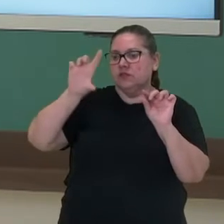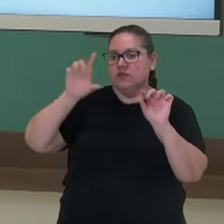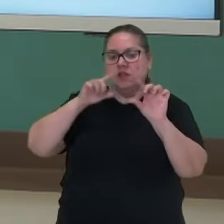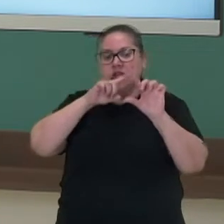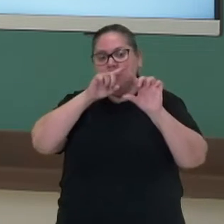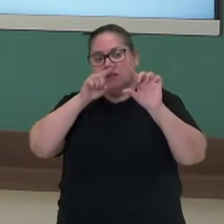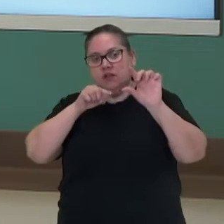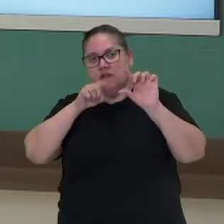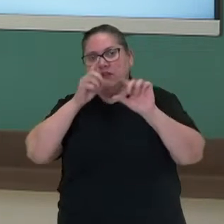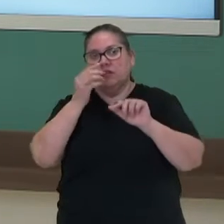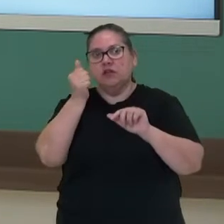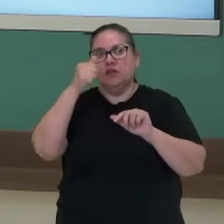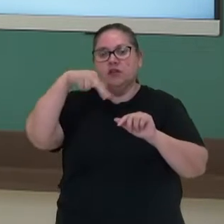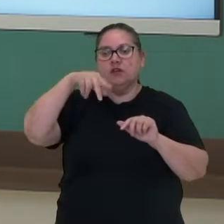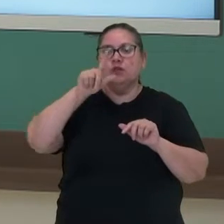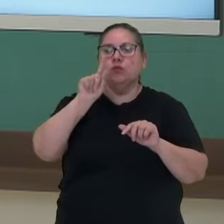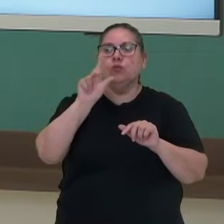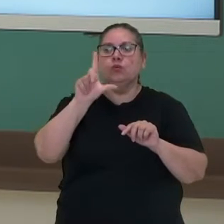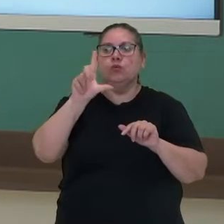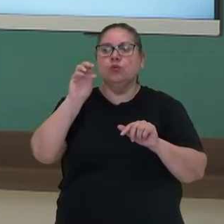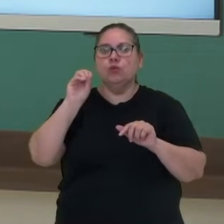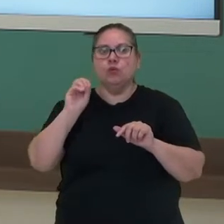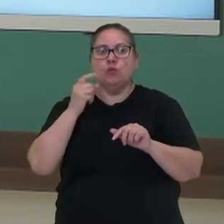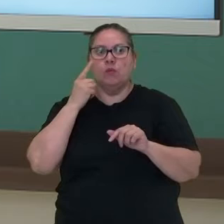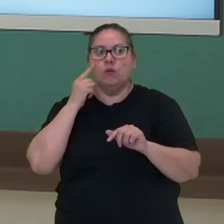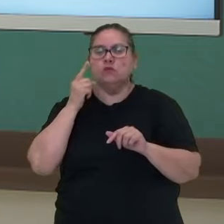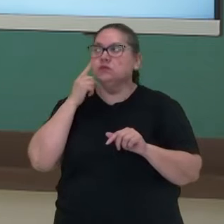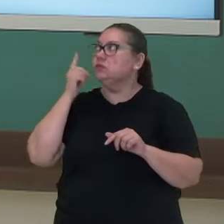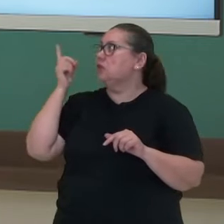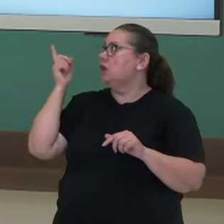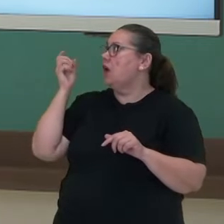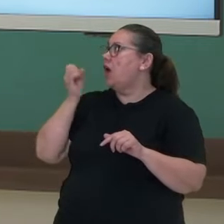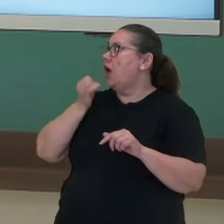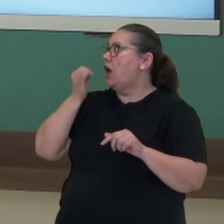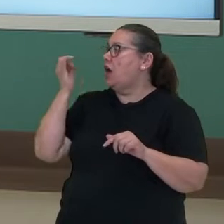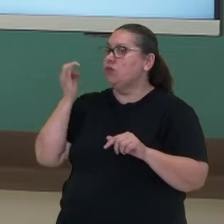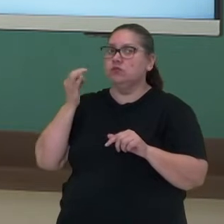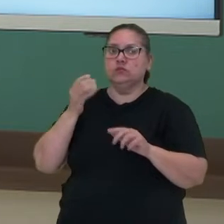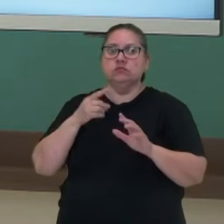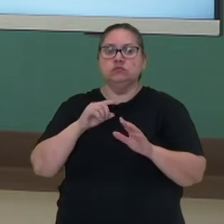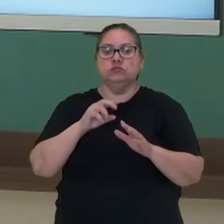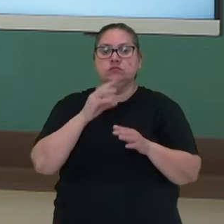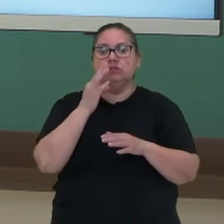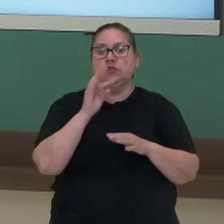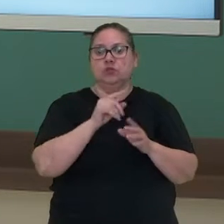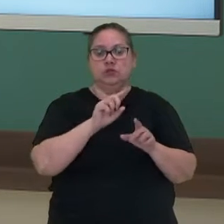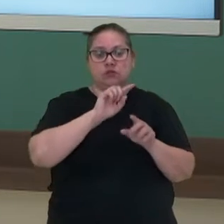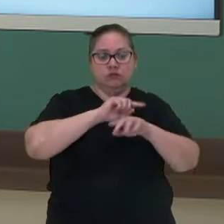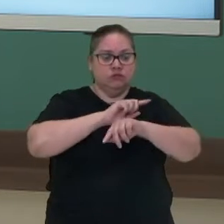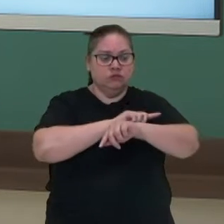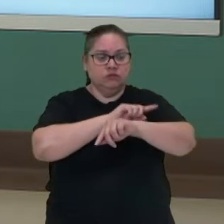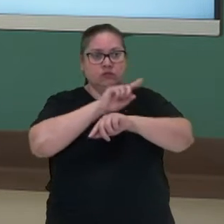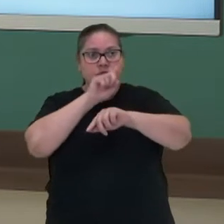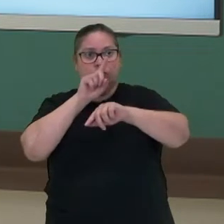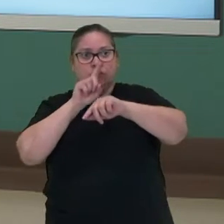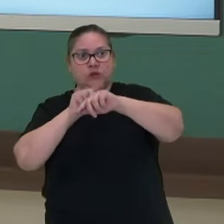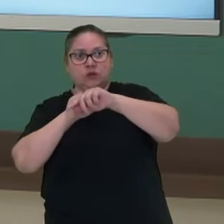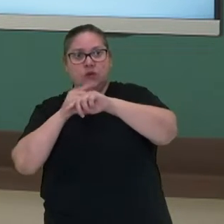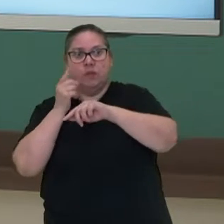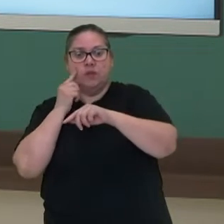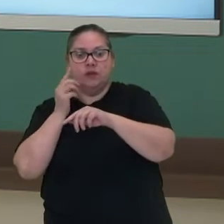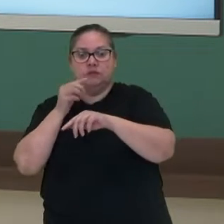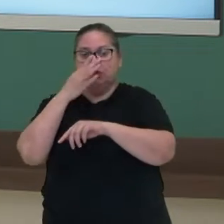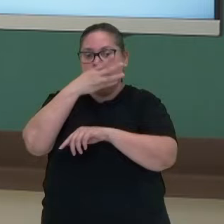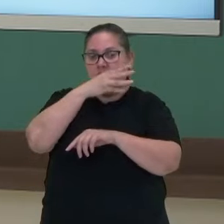de ângulo, ok? Então, eu posso medir alguns ângulos usando o transferidor. Aqui, ó,